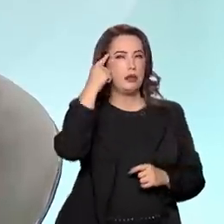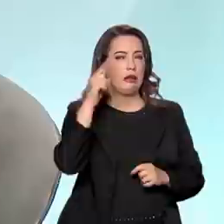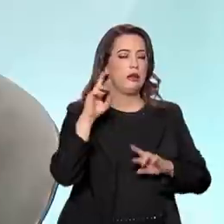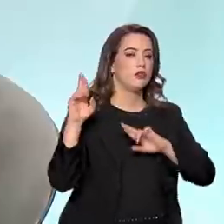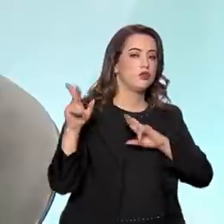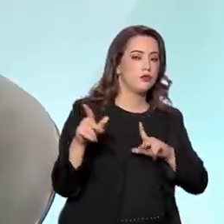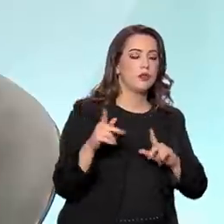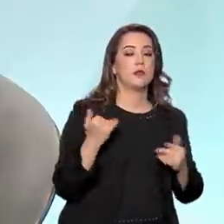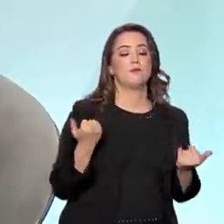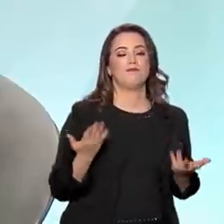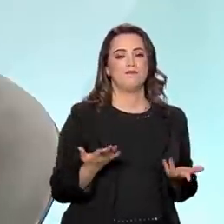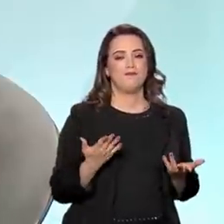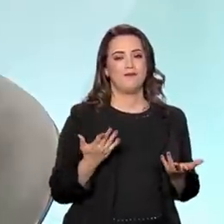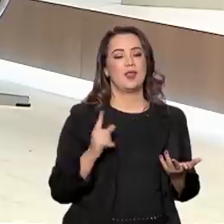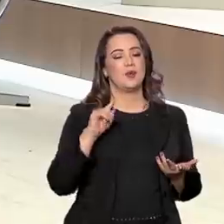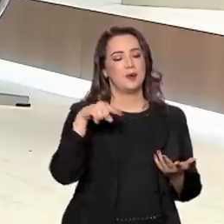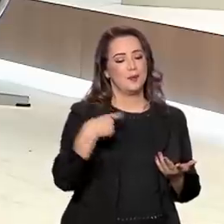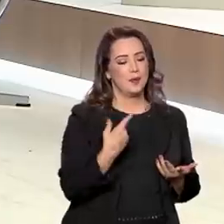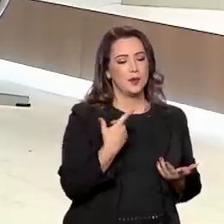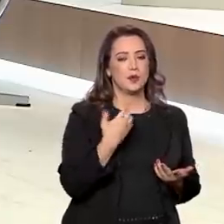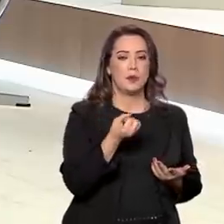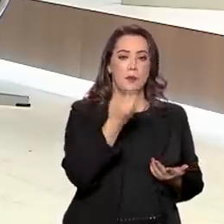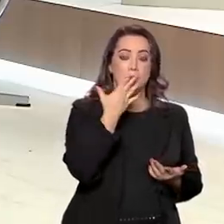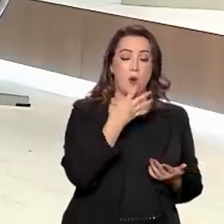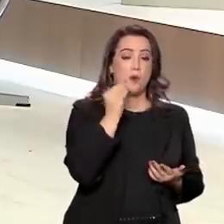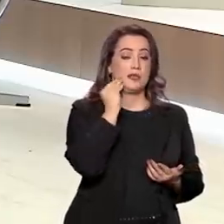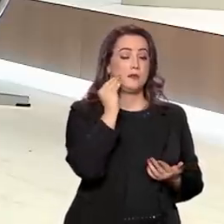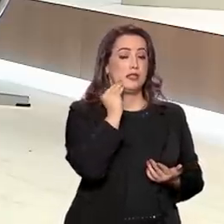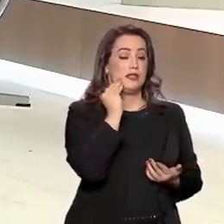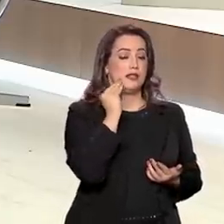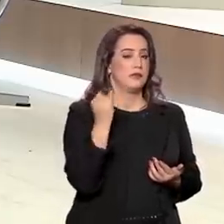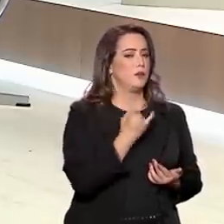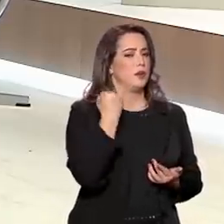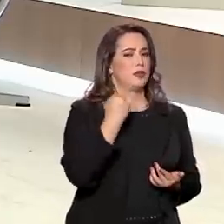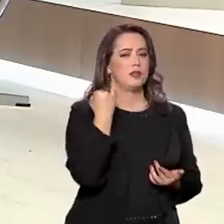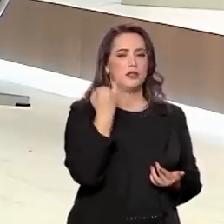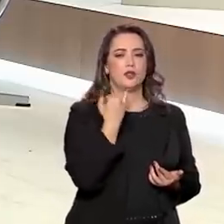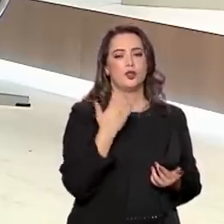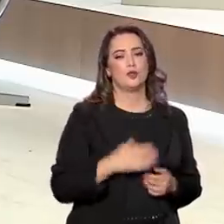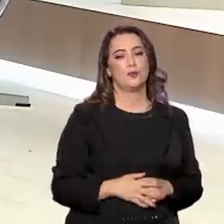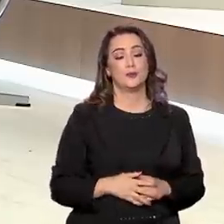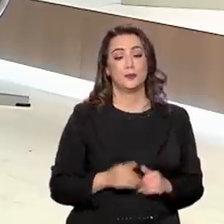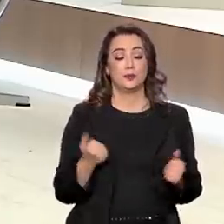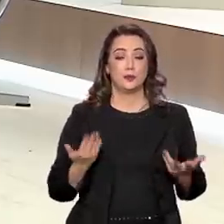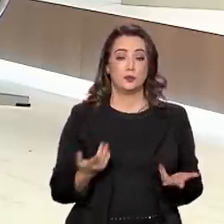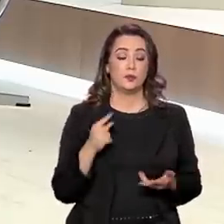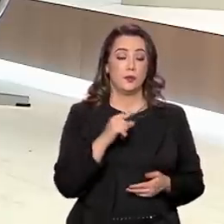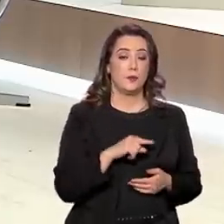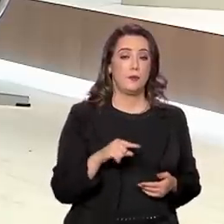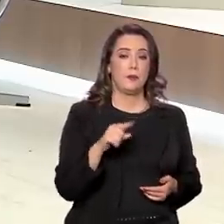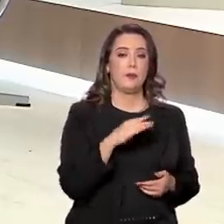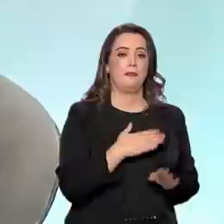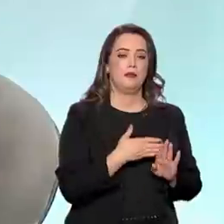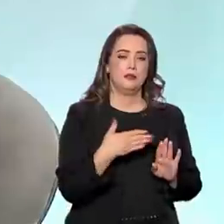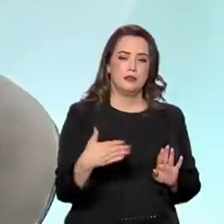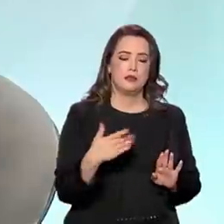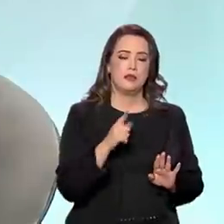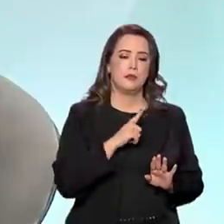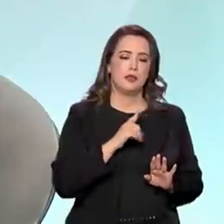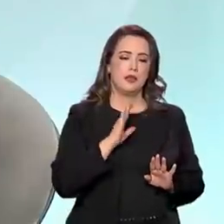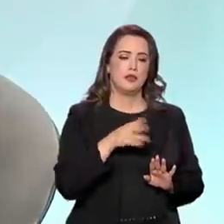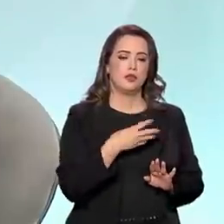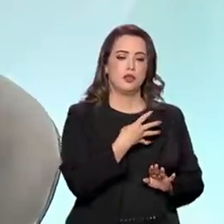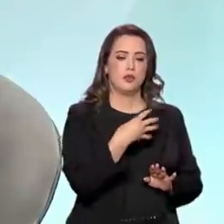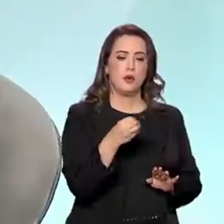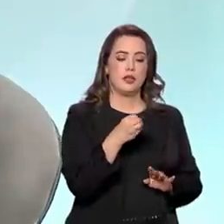ideias então isso no final das contas sai uma experiência uma experiência inesquecível e tempo que eu tenho já